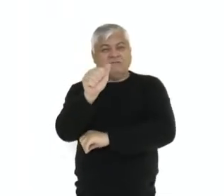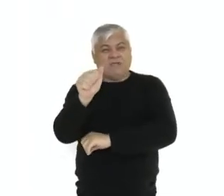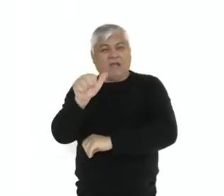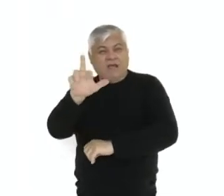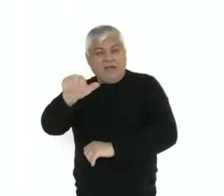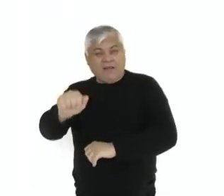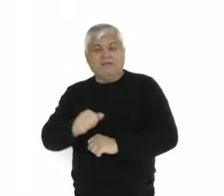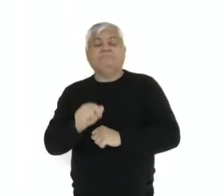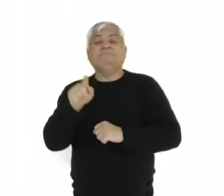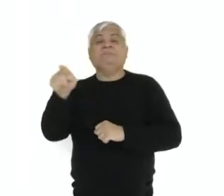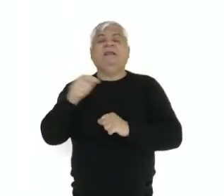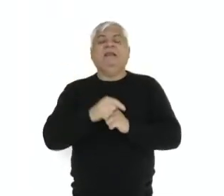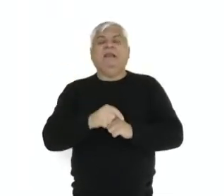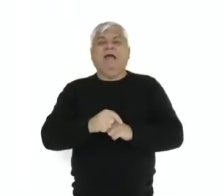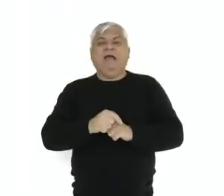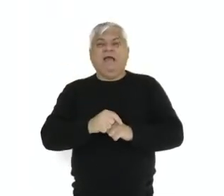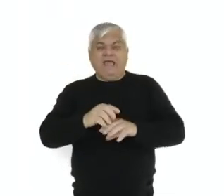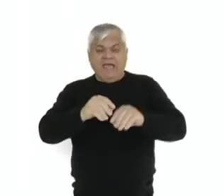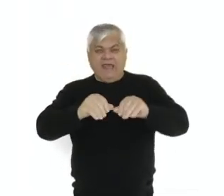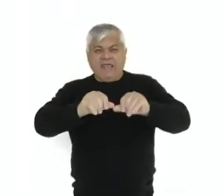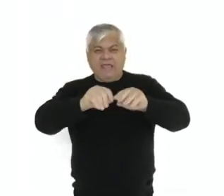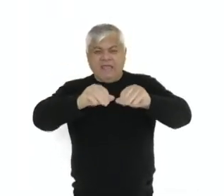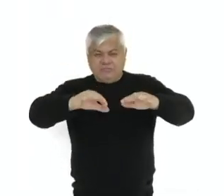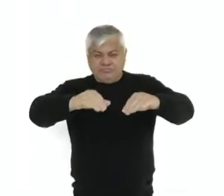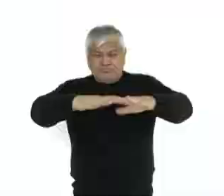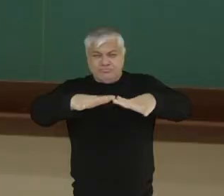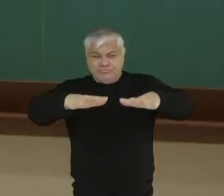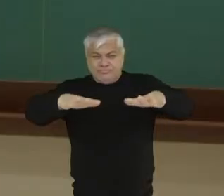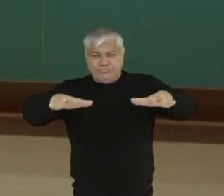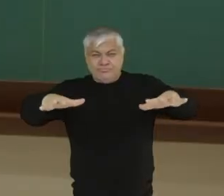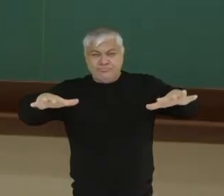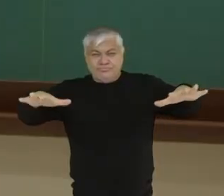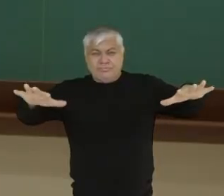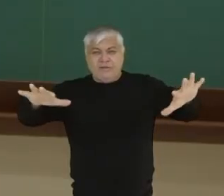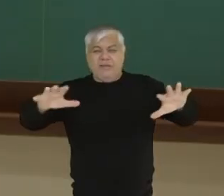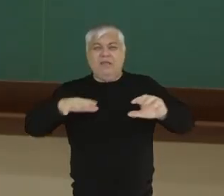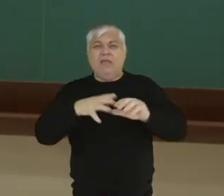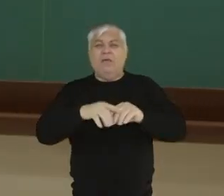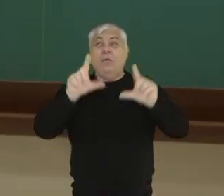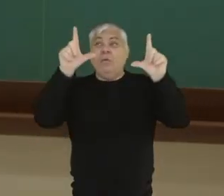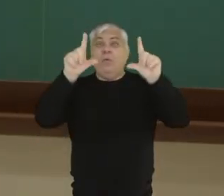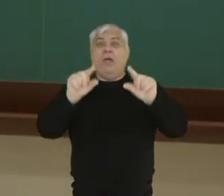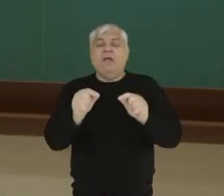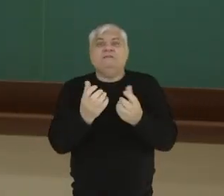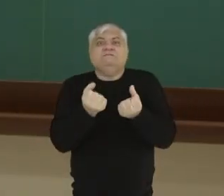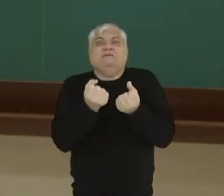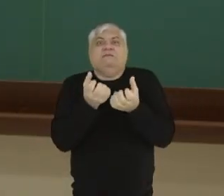superfície do solo é coberta por areia e a umidade relativa do ar é baixíssima.